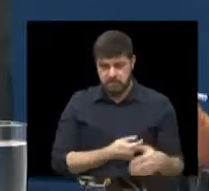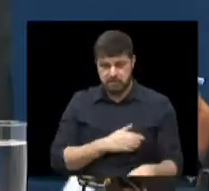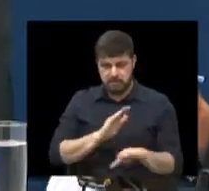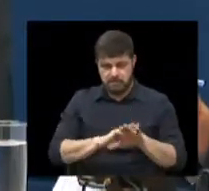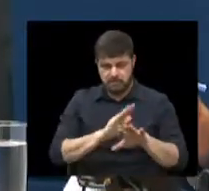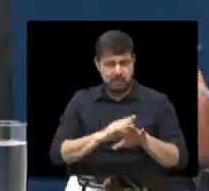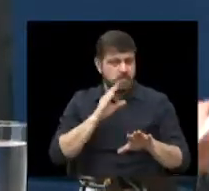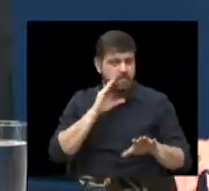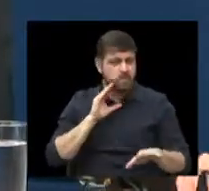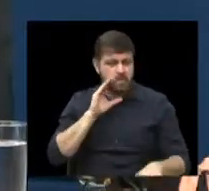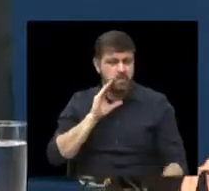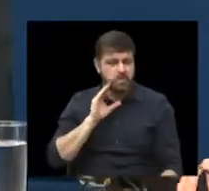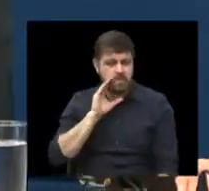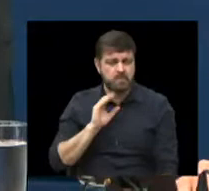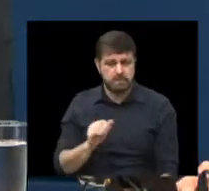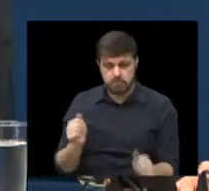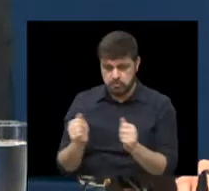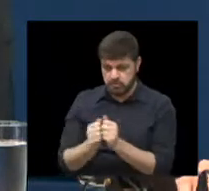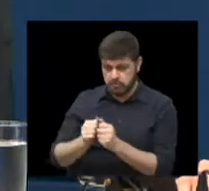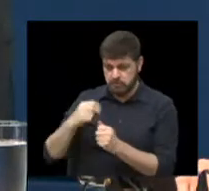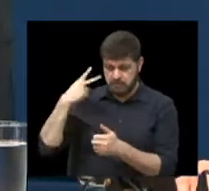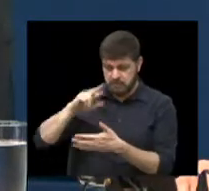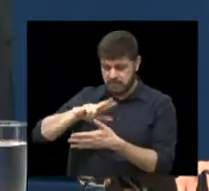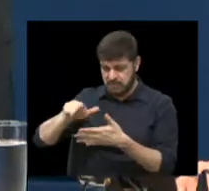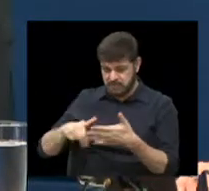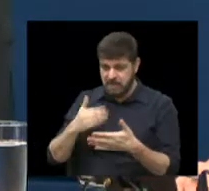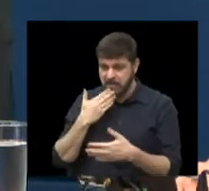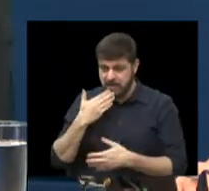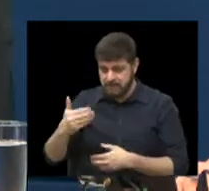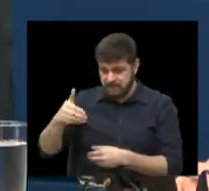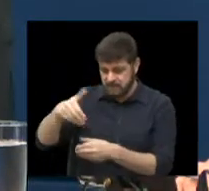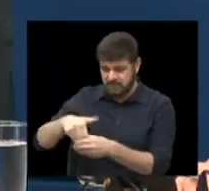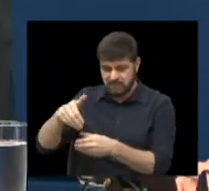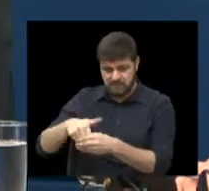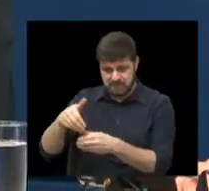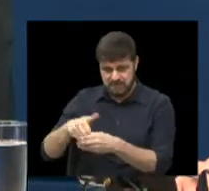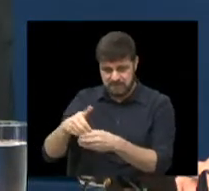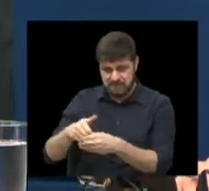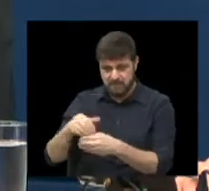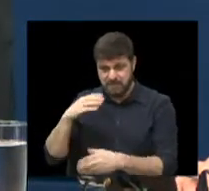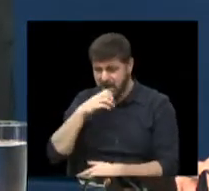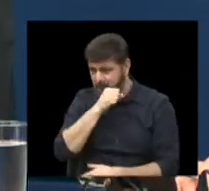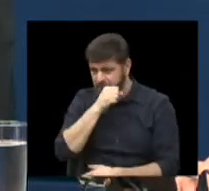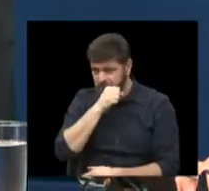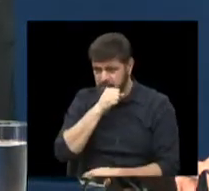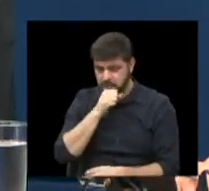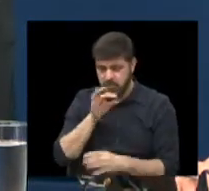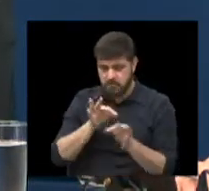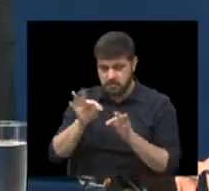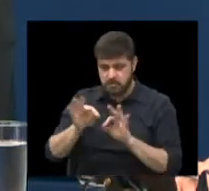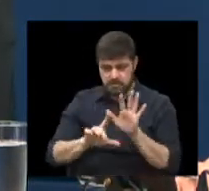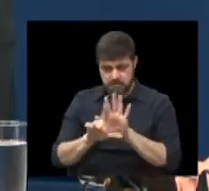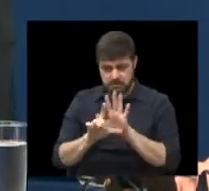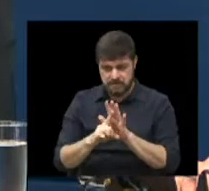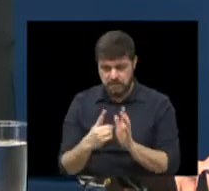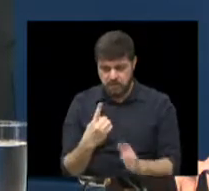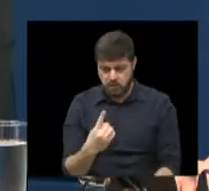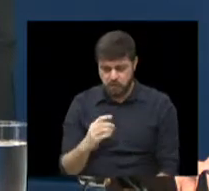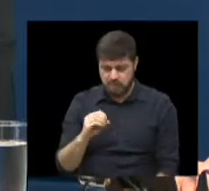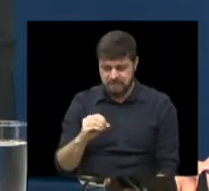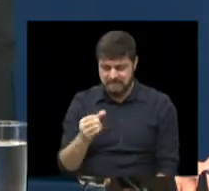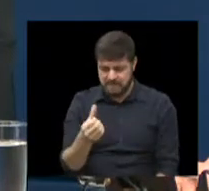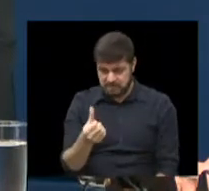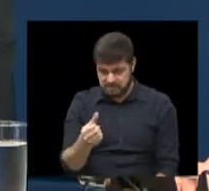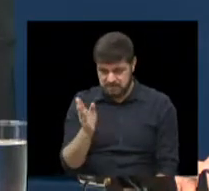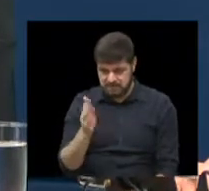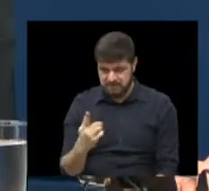Henrique Cirilo, apoiado por outros vereadores, que requer a tramitação em regime de urgência do PDL